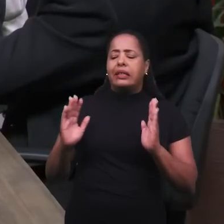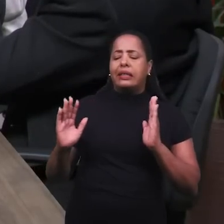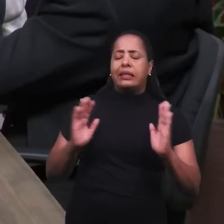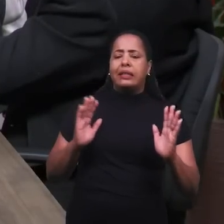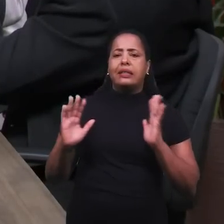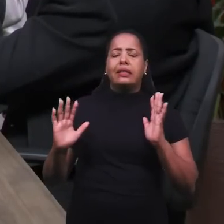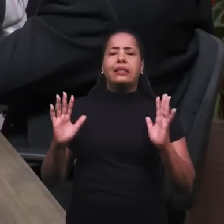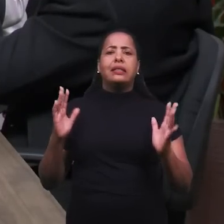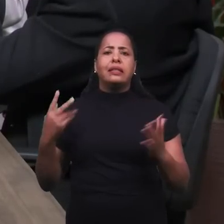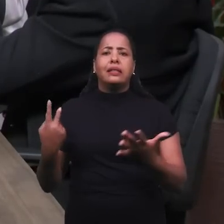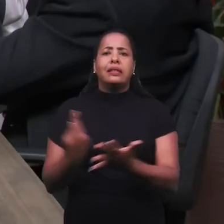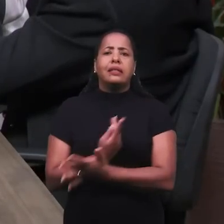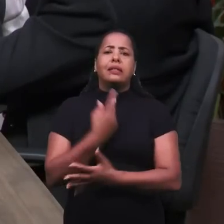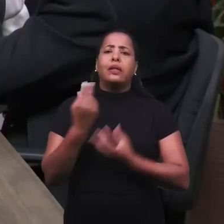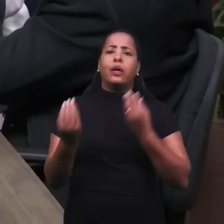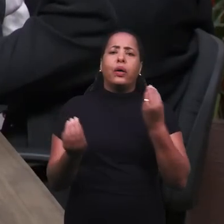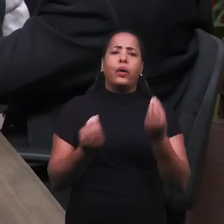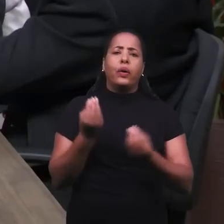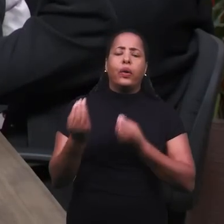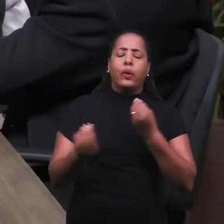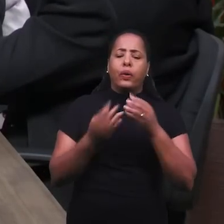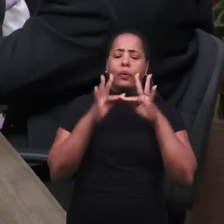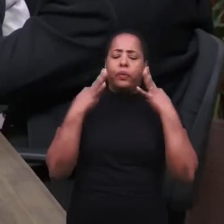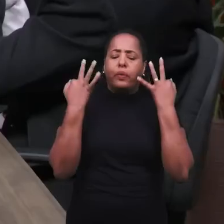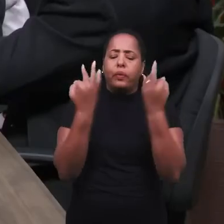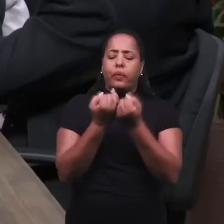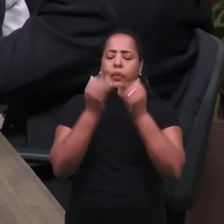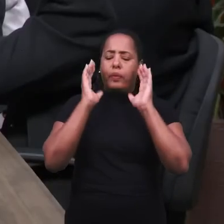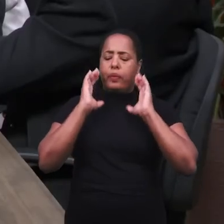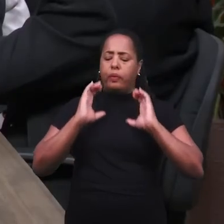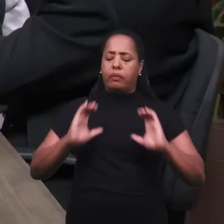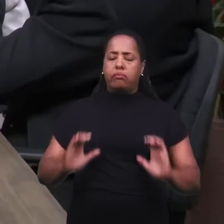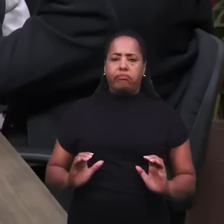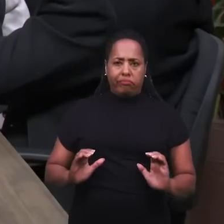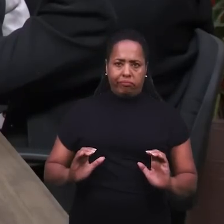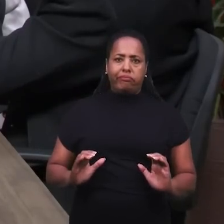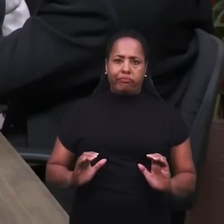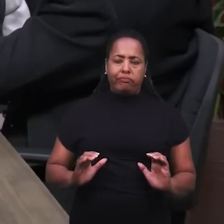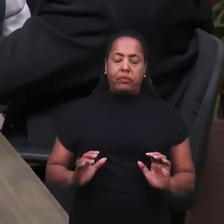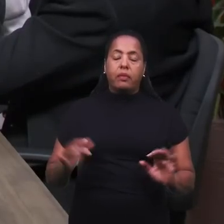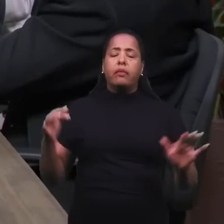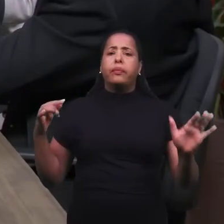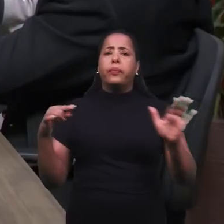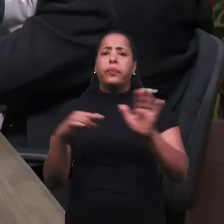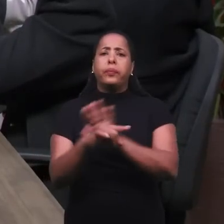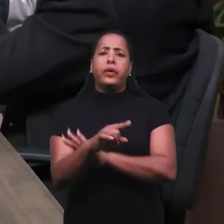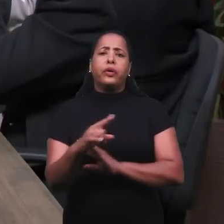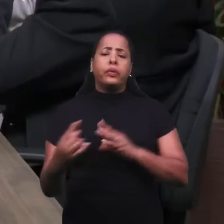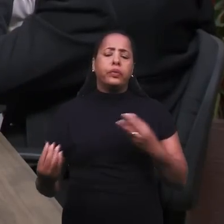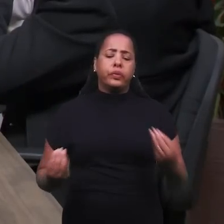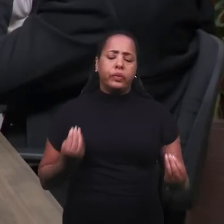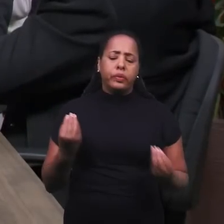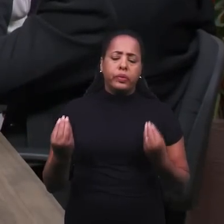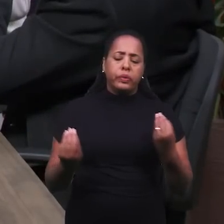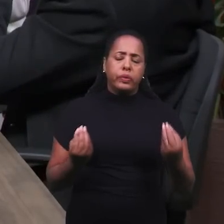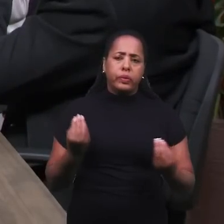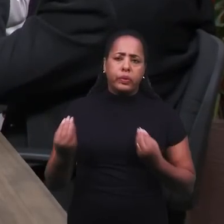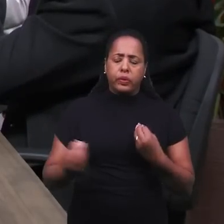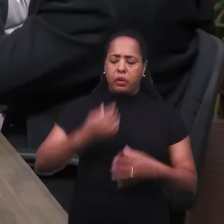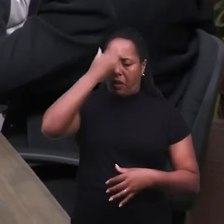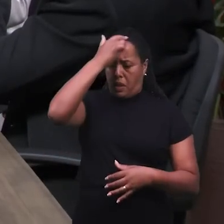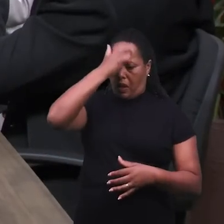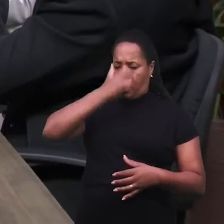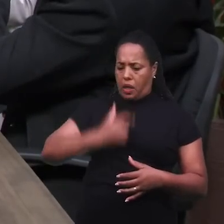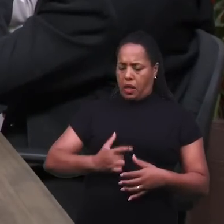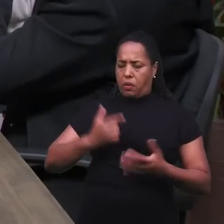a família se posiciona? Né? A pergunta é a seguinte, como eu, como